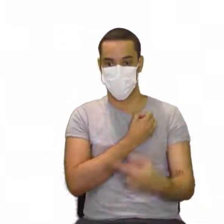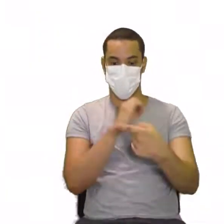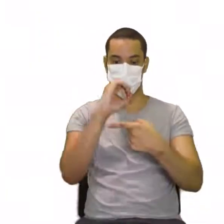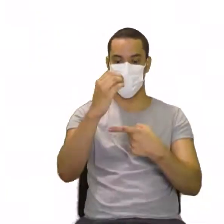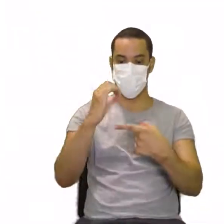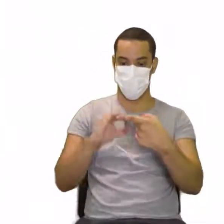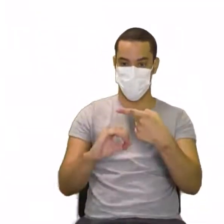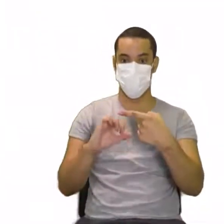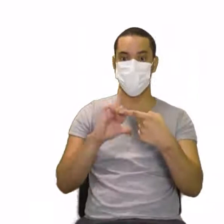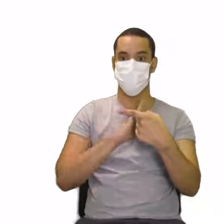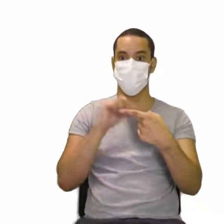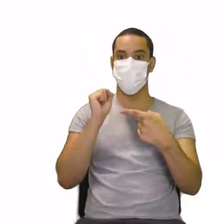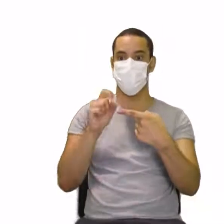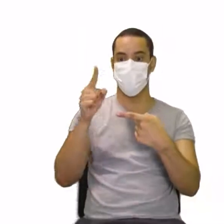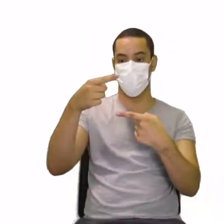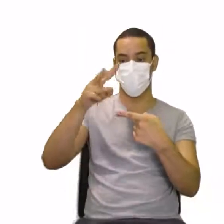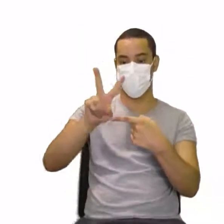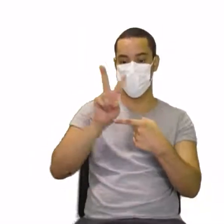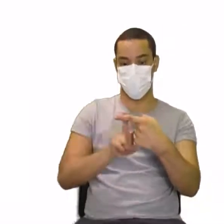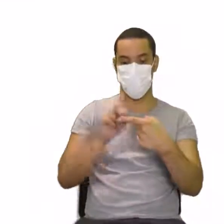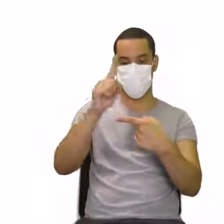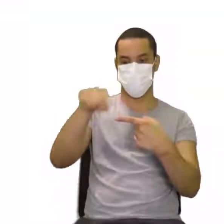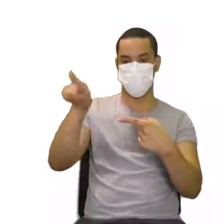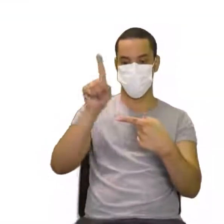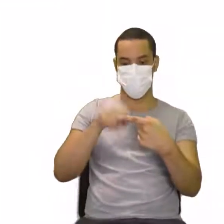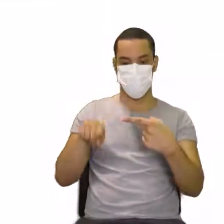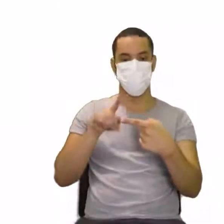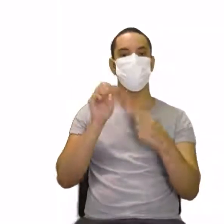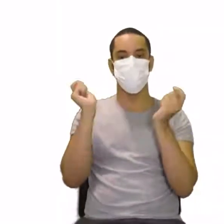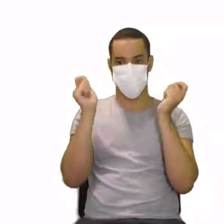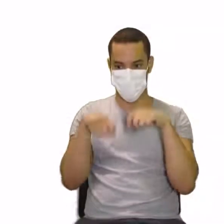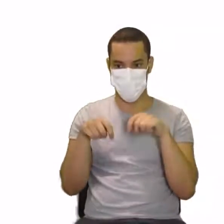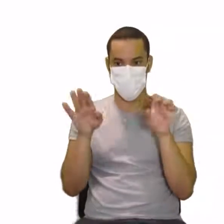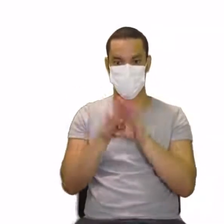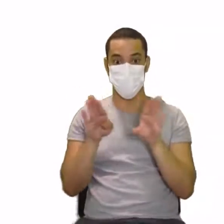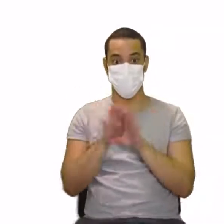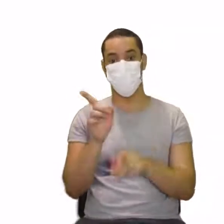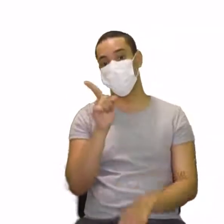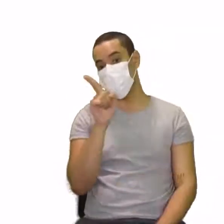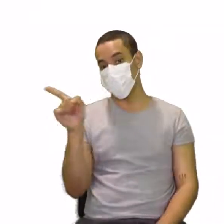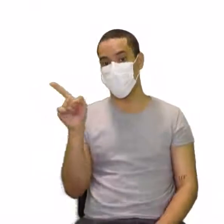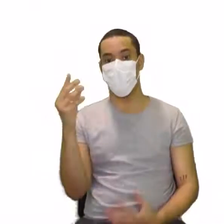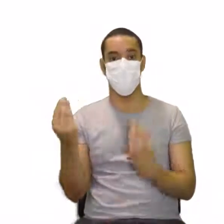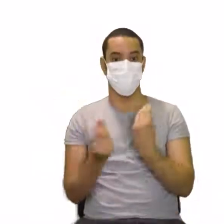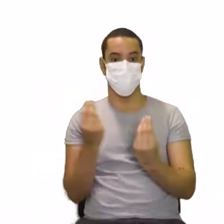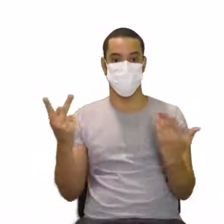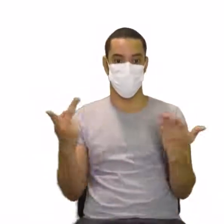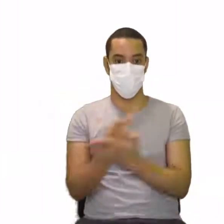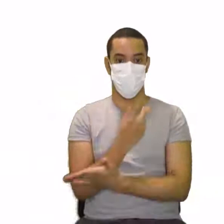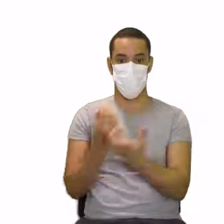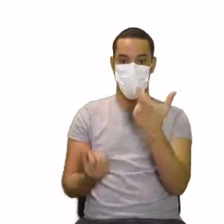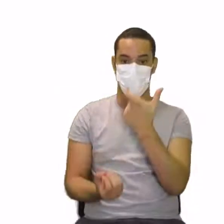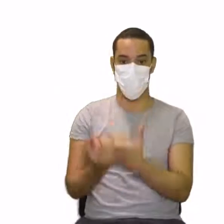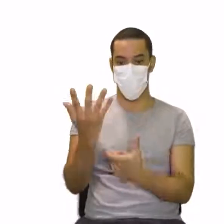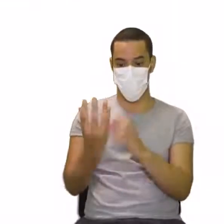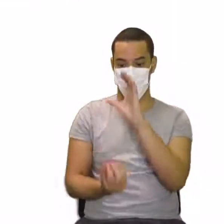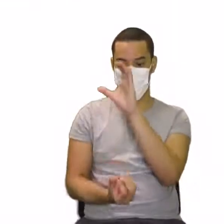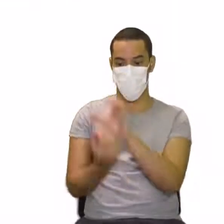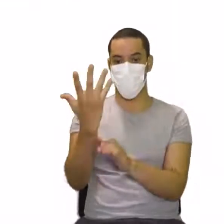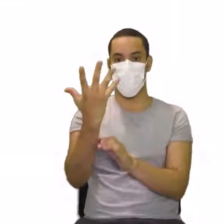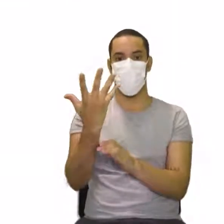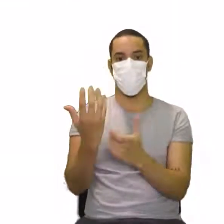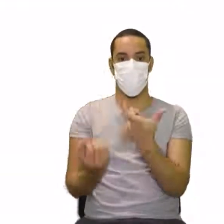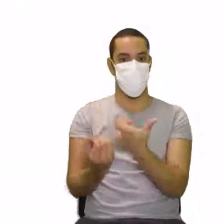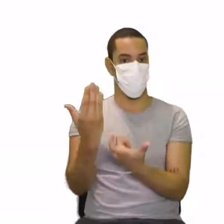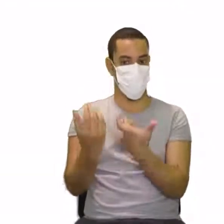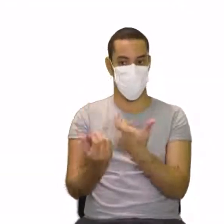denominador, a gente pode simplificar. E aqui vocês vão ver, olha só, o cálculo do nosso período e ele não